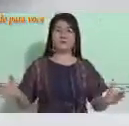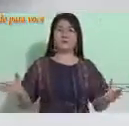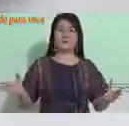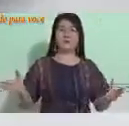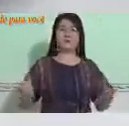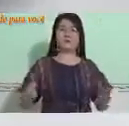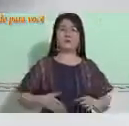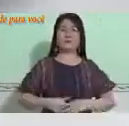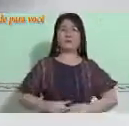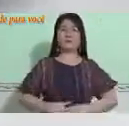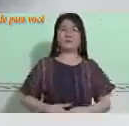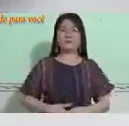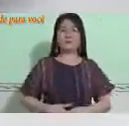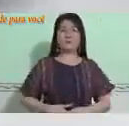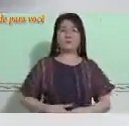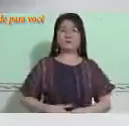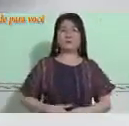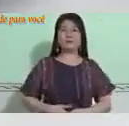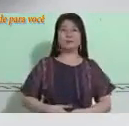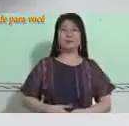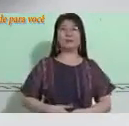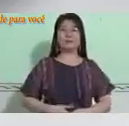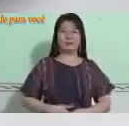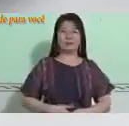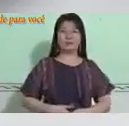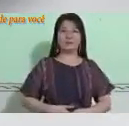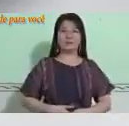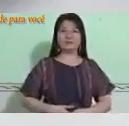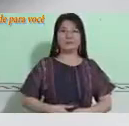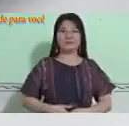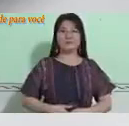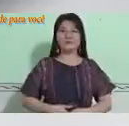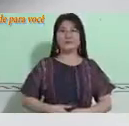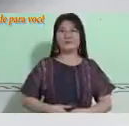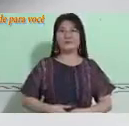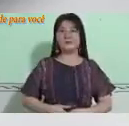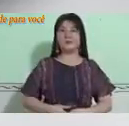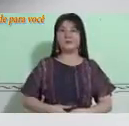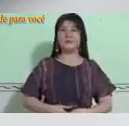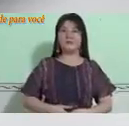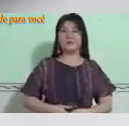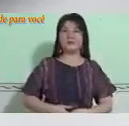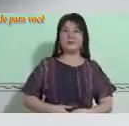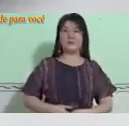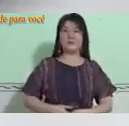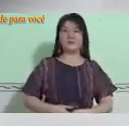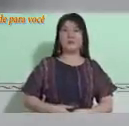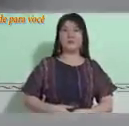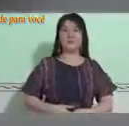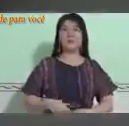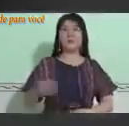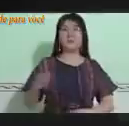fazer o teste apenas 2 a 3 semanas após o suposto dia da descida da